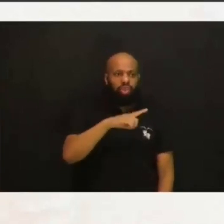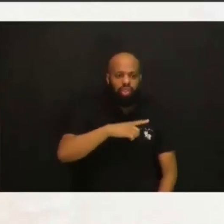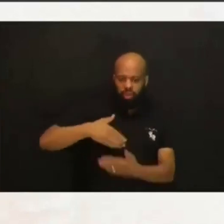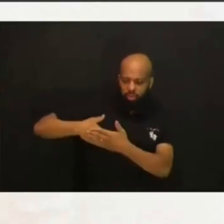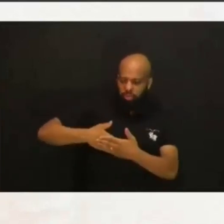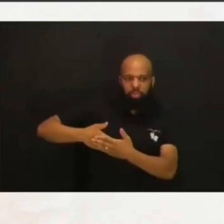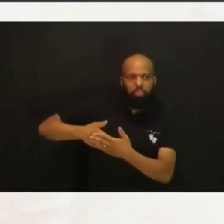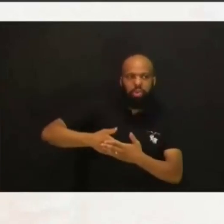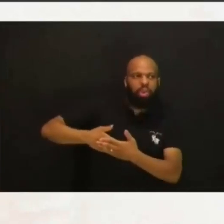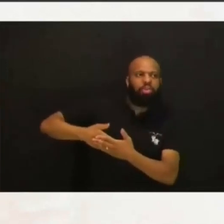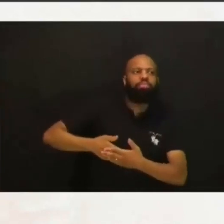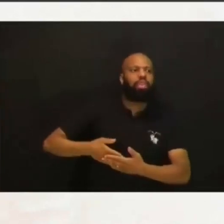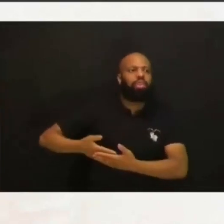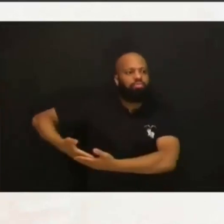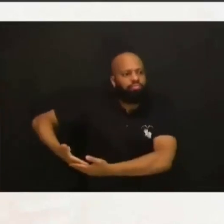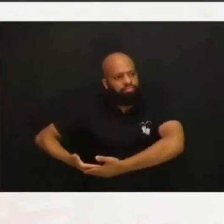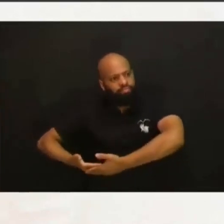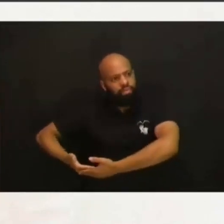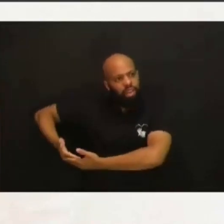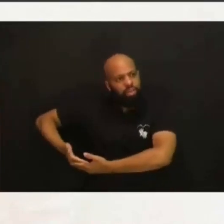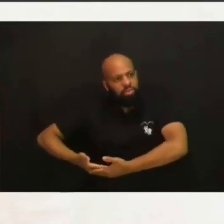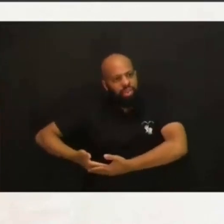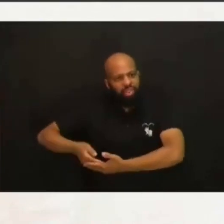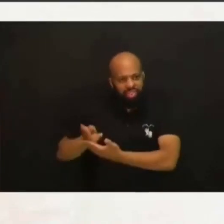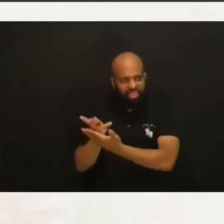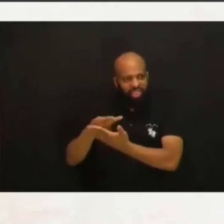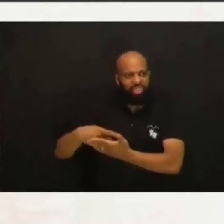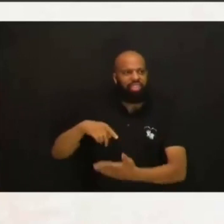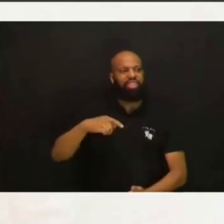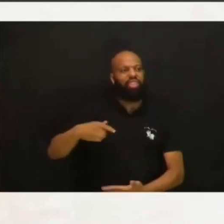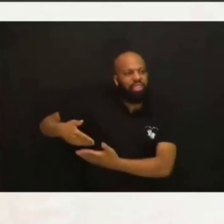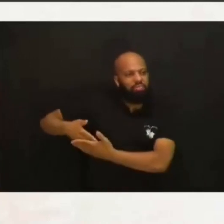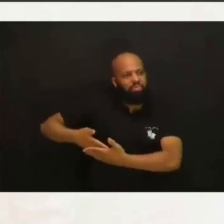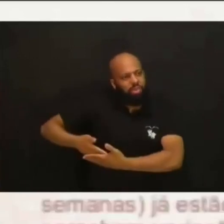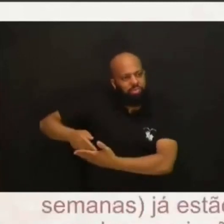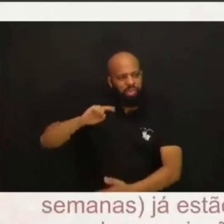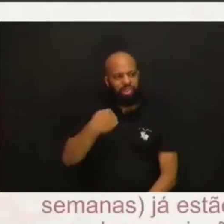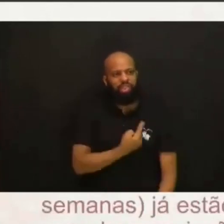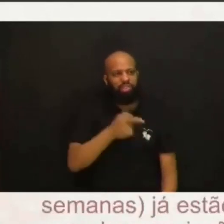mais aquele desenho de bebê que nós temos no nosso imaginário.